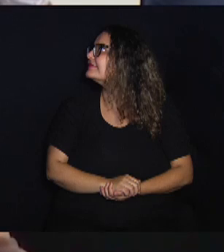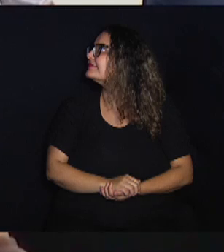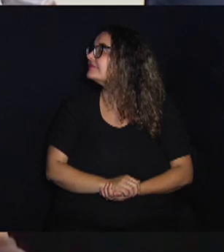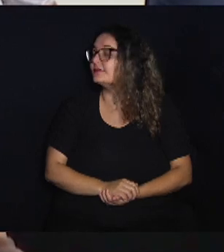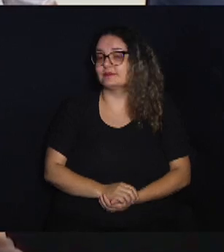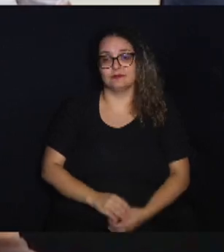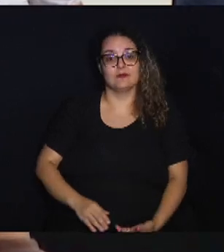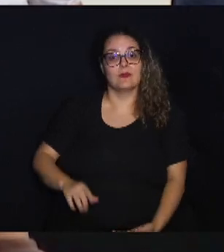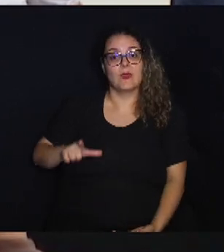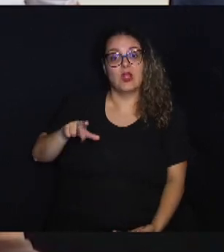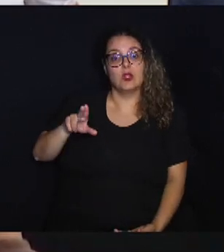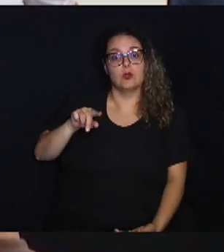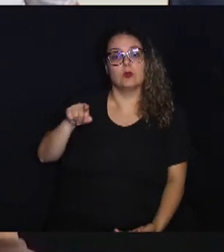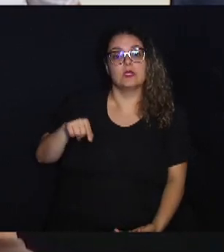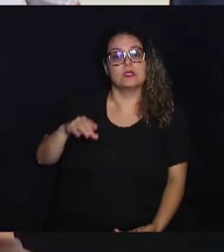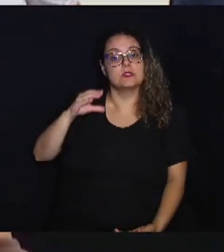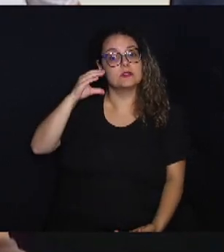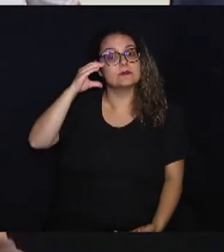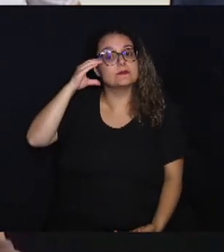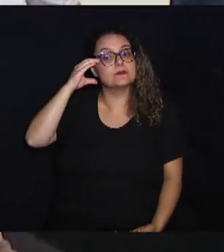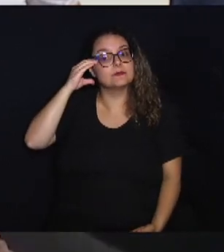Luiz Henrique Cirilo recebeu